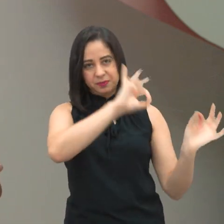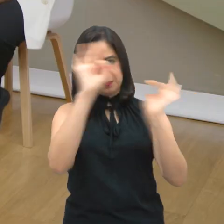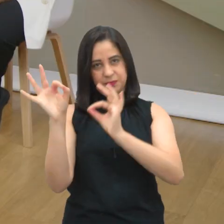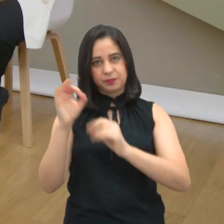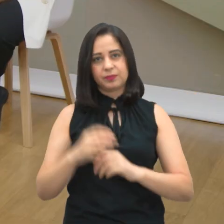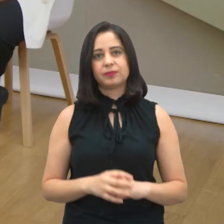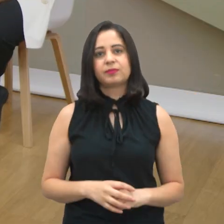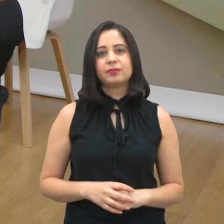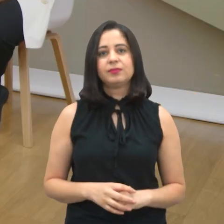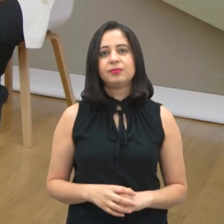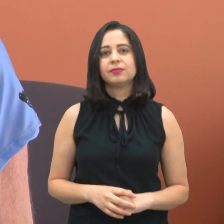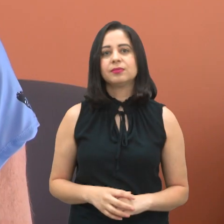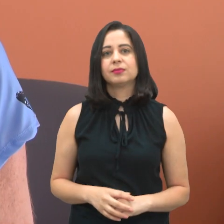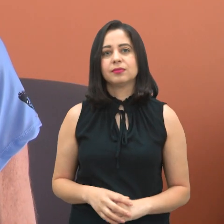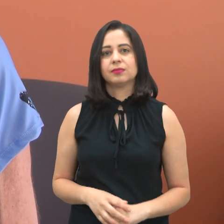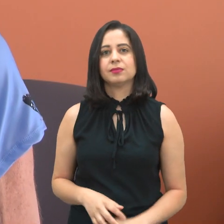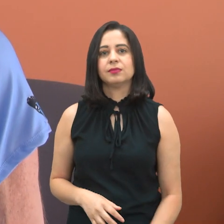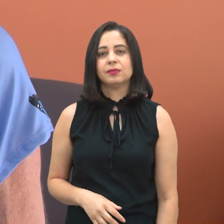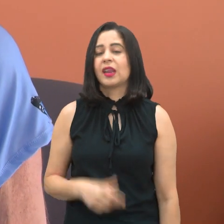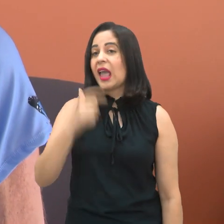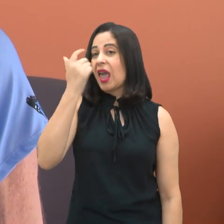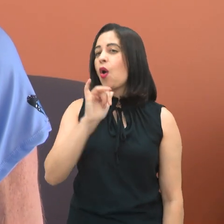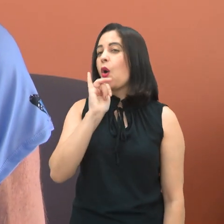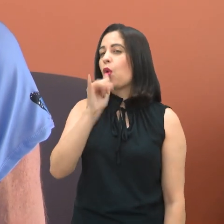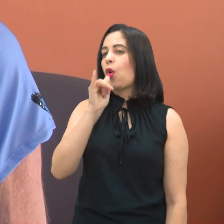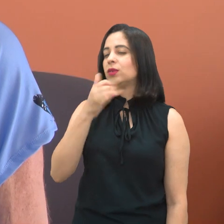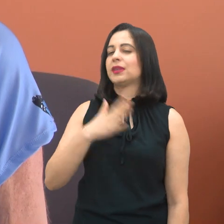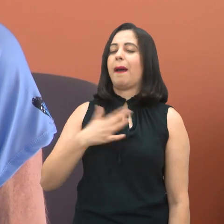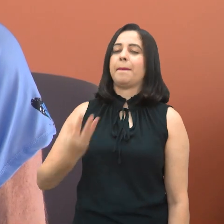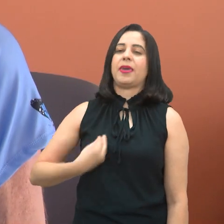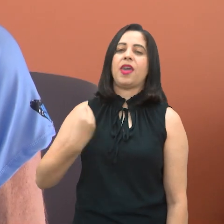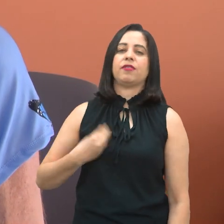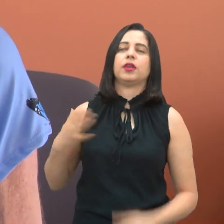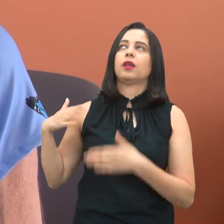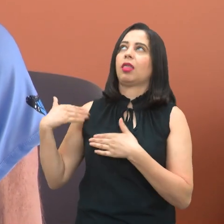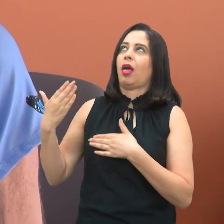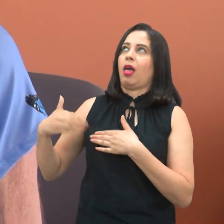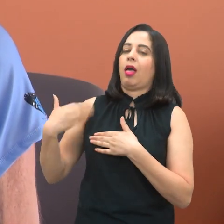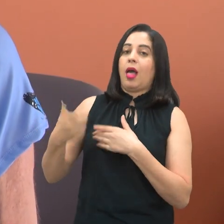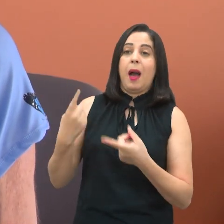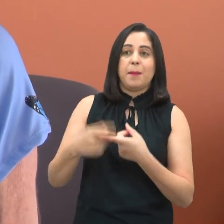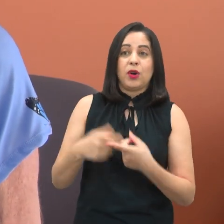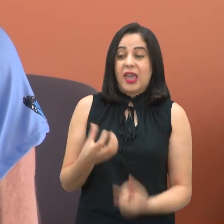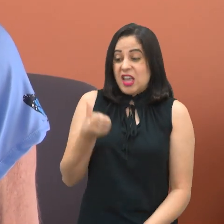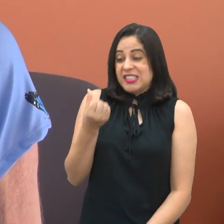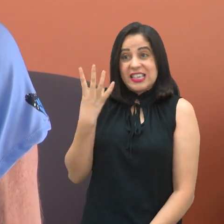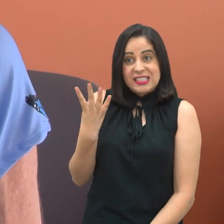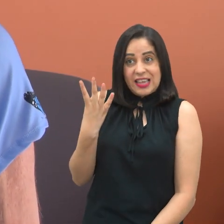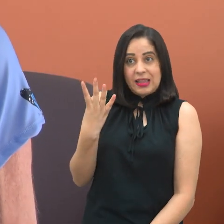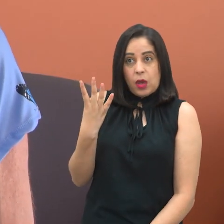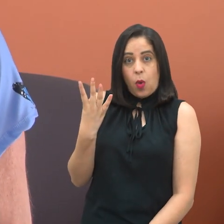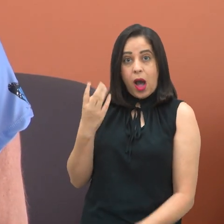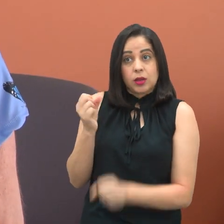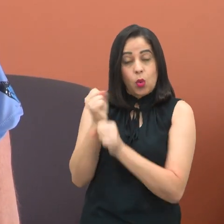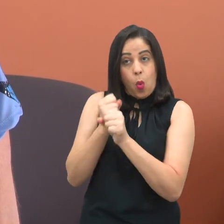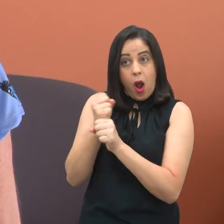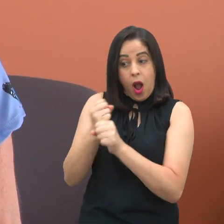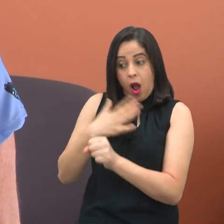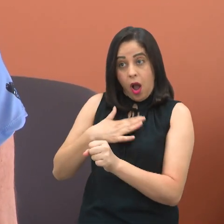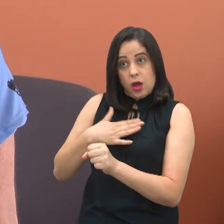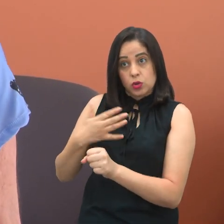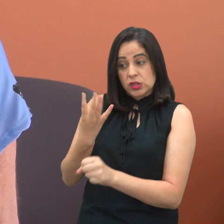conferir? Sim. Mas assim, se eu for contar a minha história, nós vamos ter dias e dias e dias, porque são 64 anos de história,